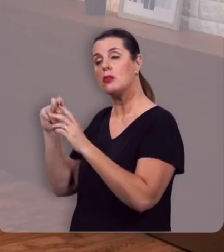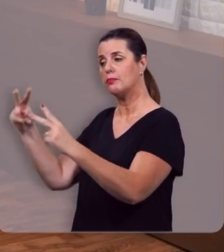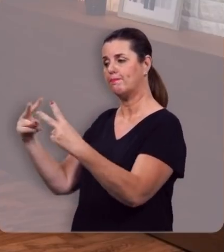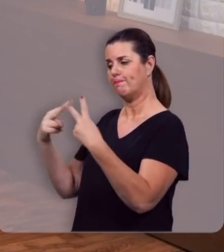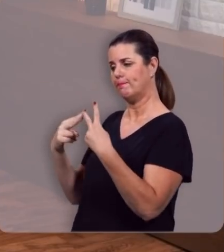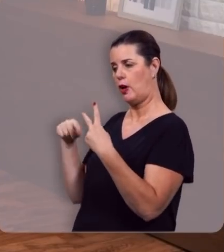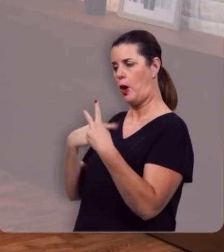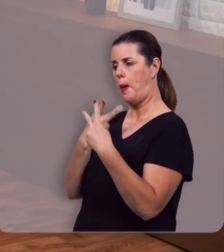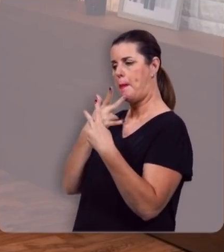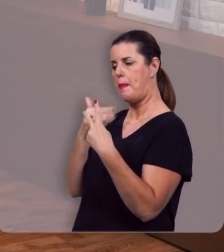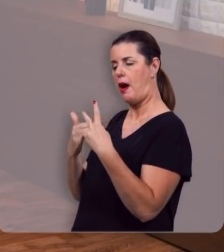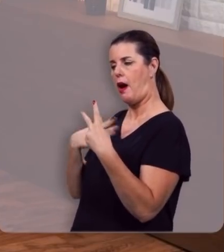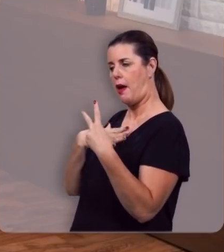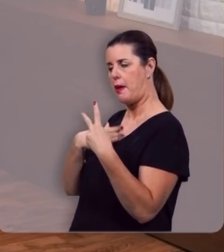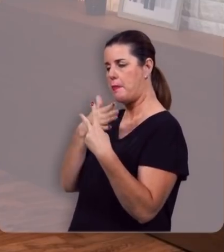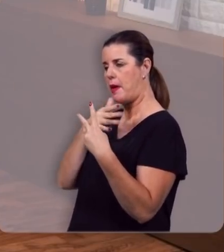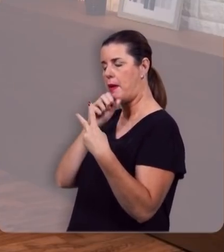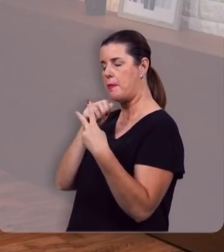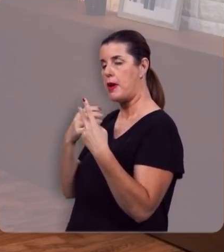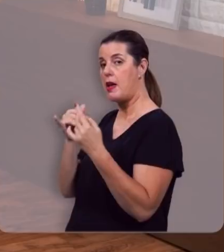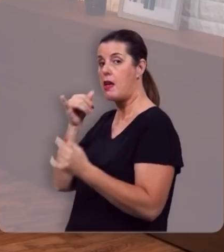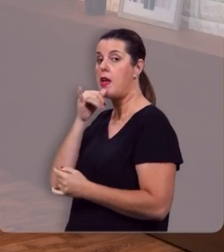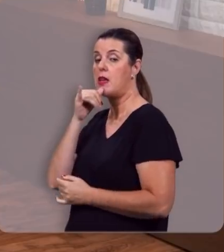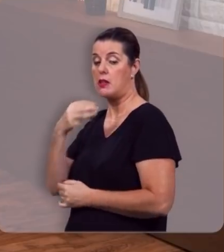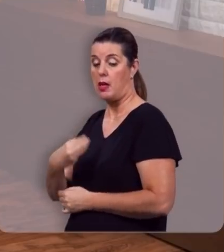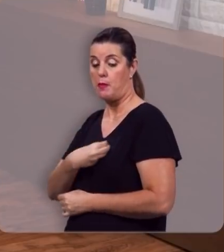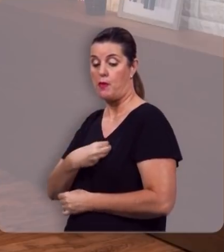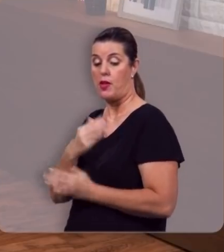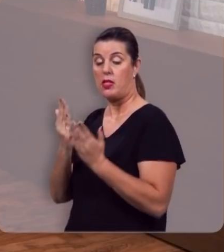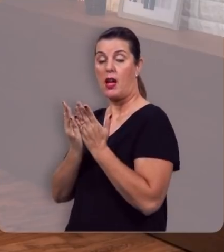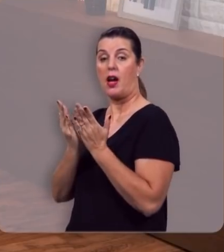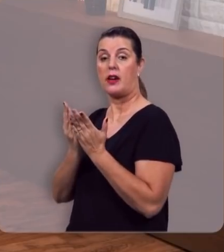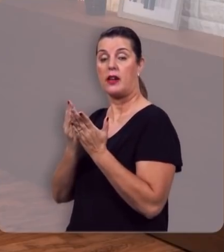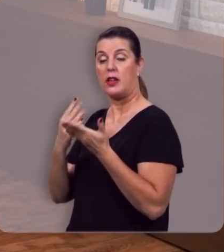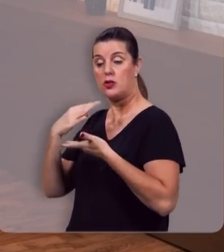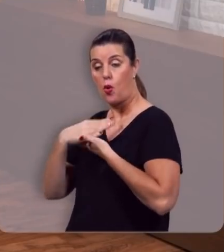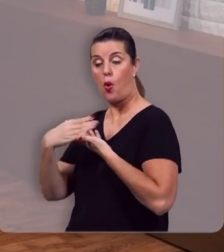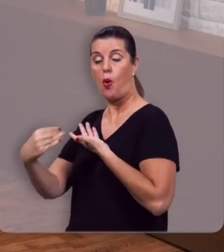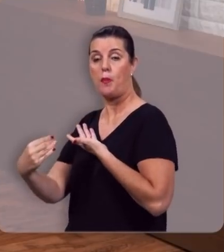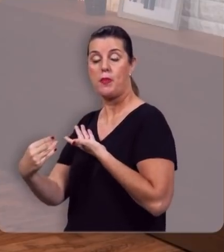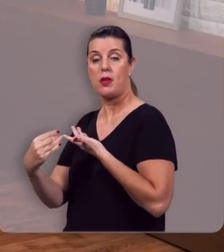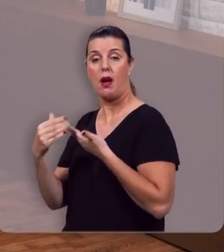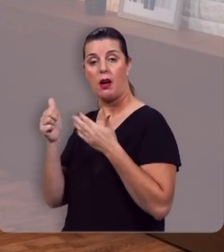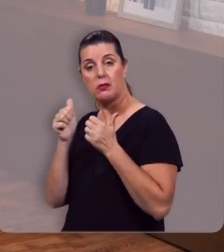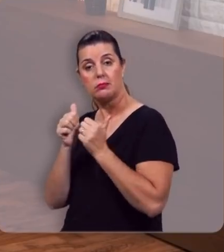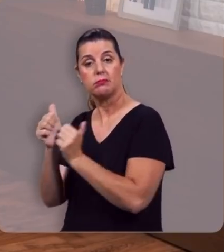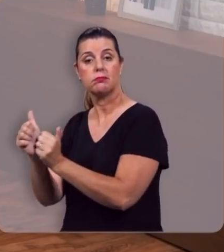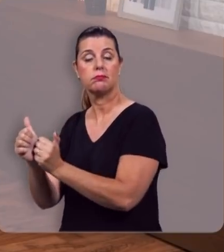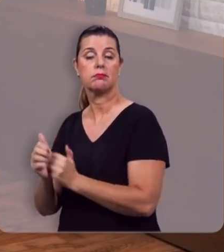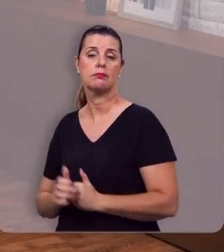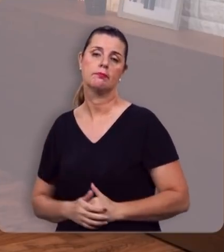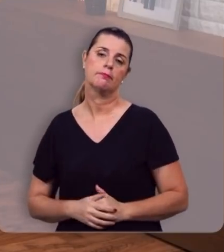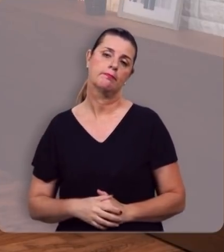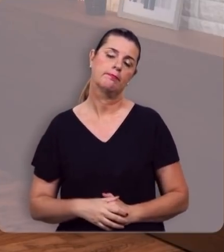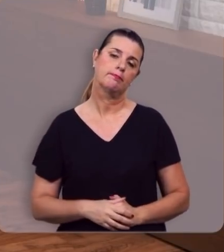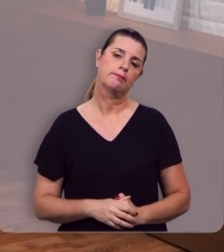seus pais, um exemplo de vida cristã, digna de ser imitada e seguida.